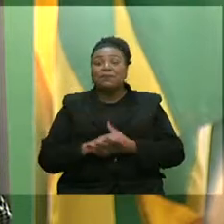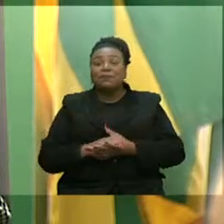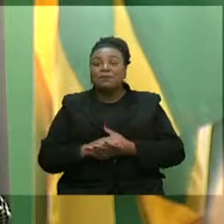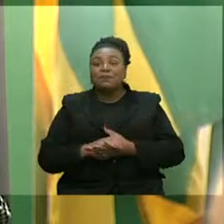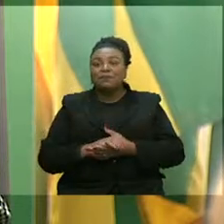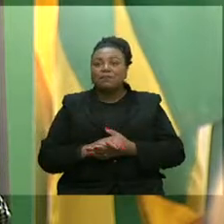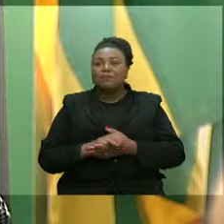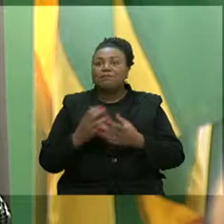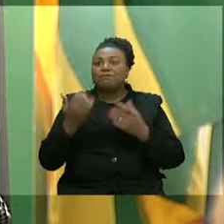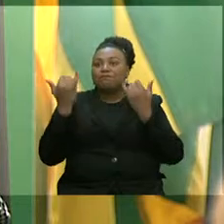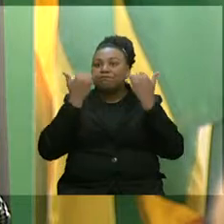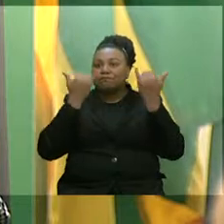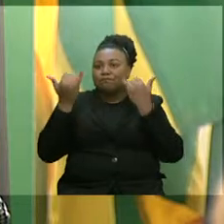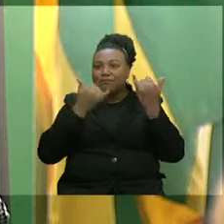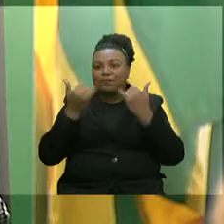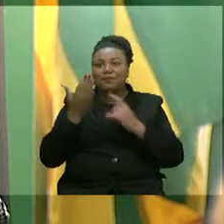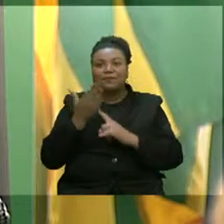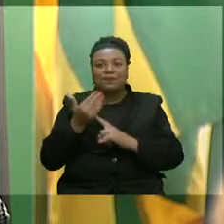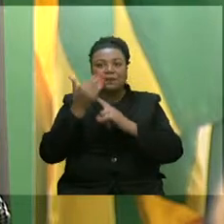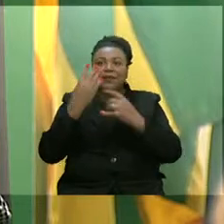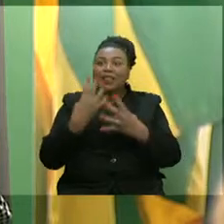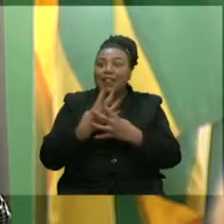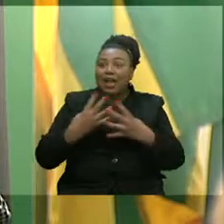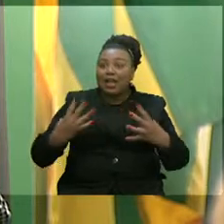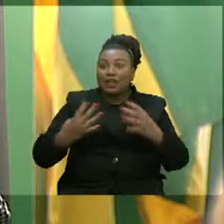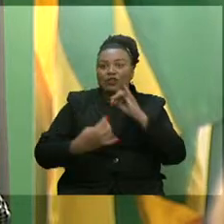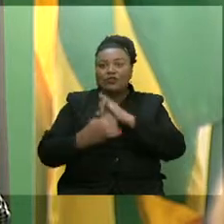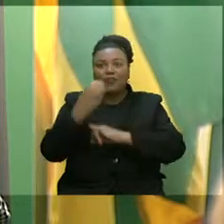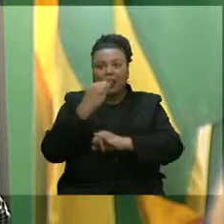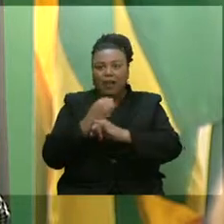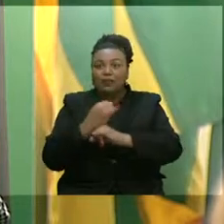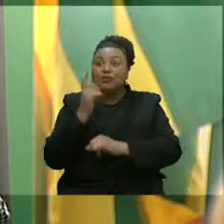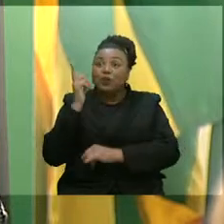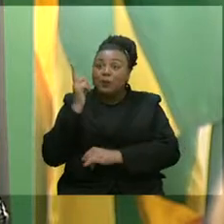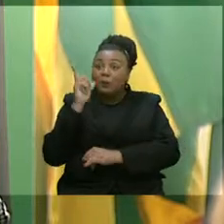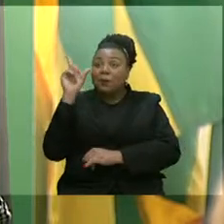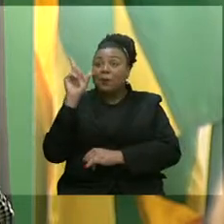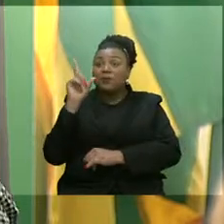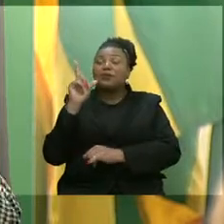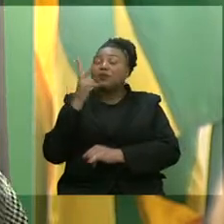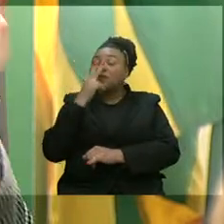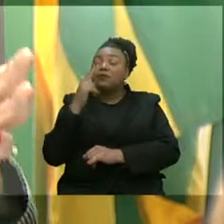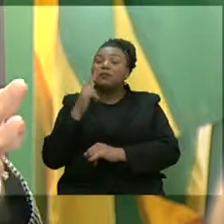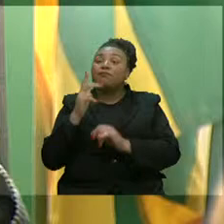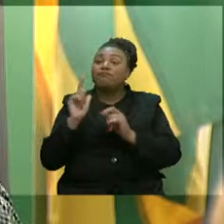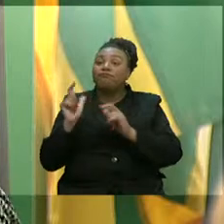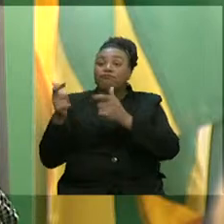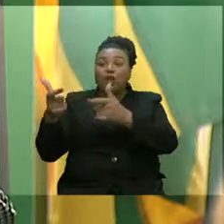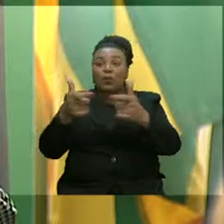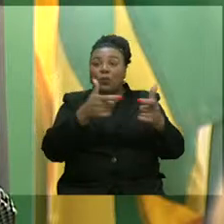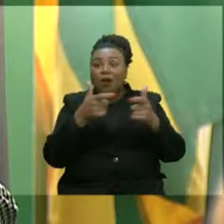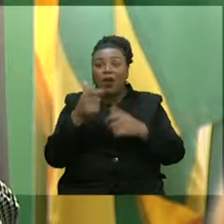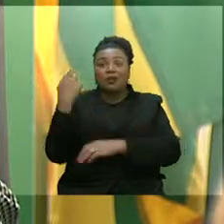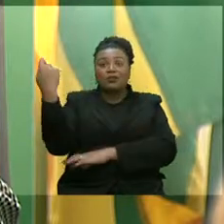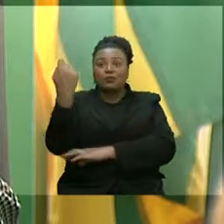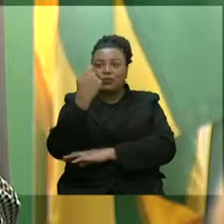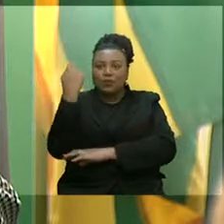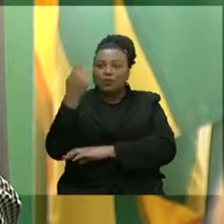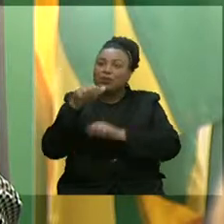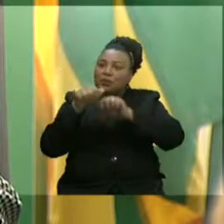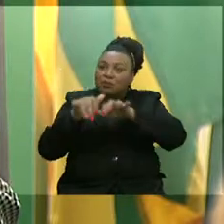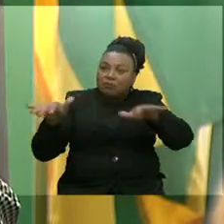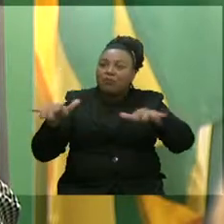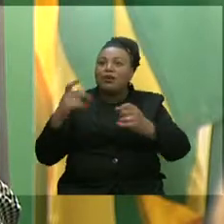da informação, da rede, para que chegue em todos os cantos do Rio Grande,